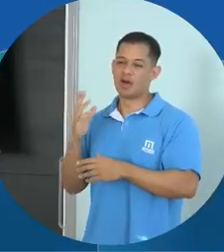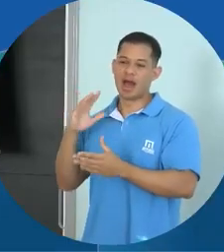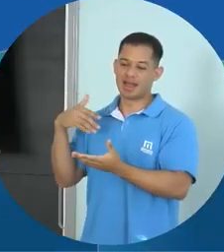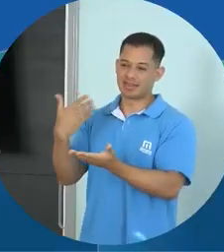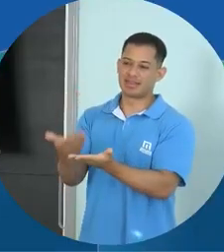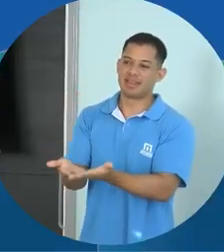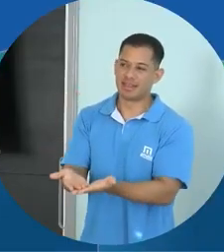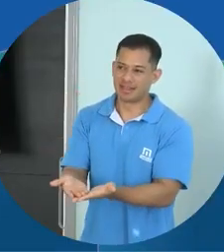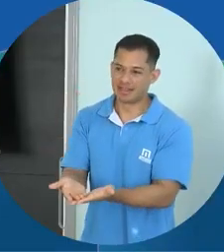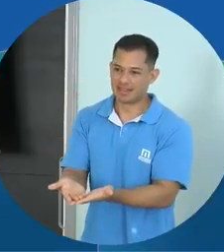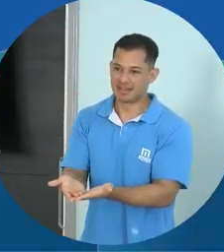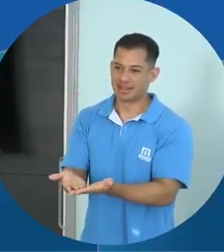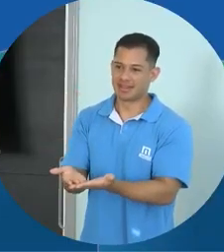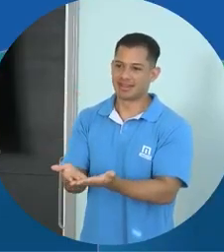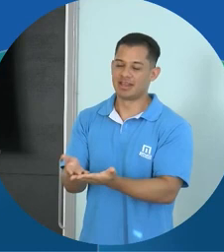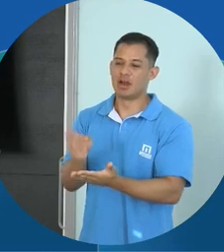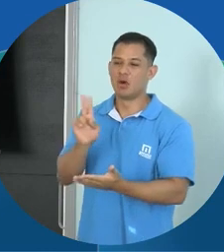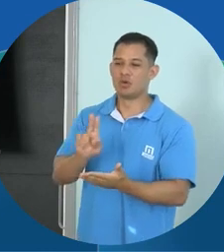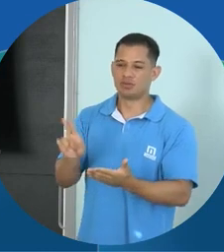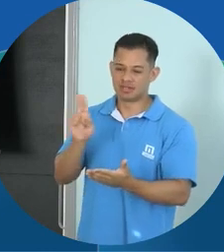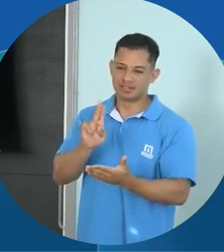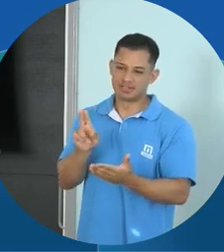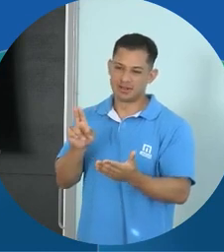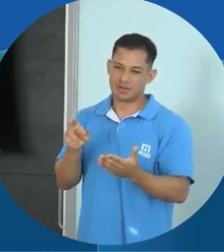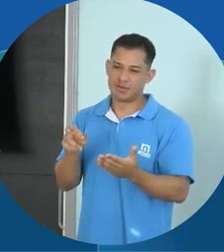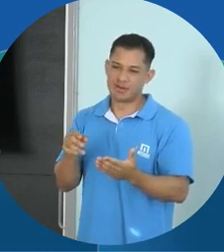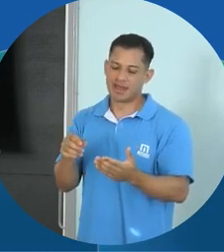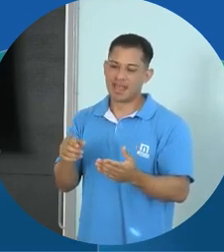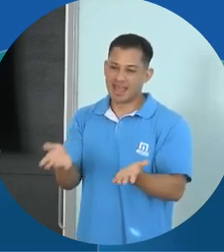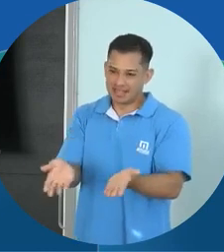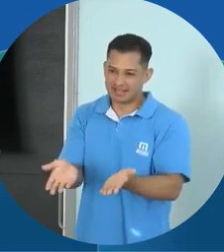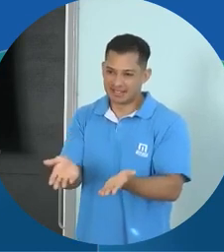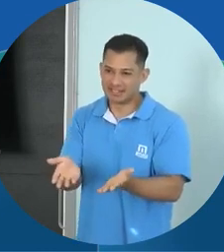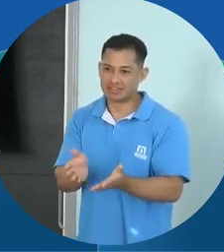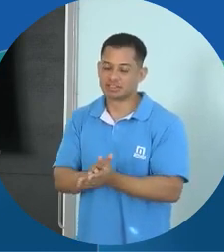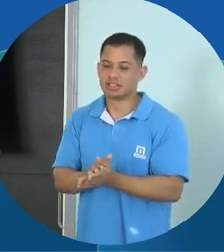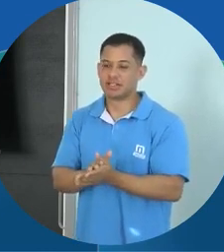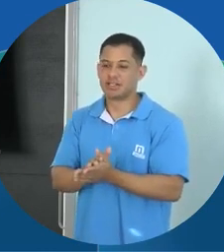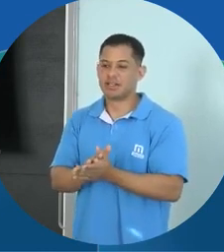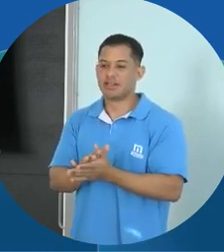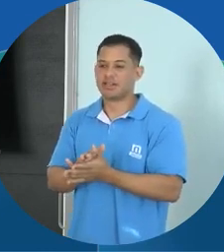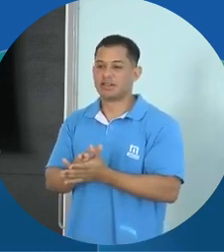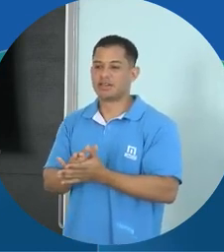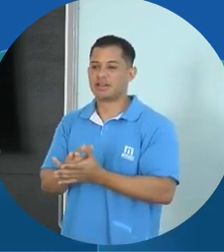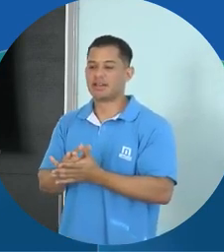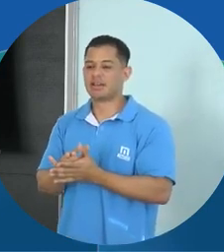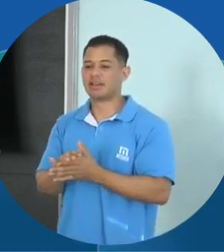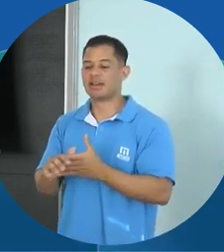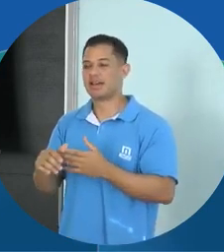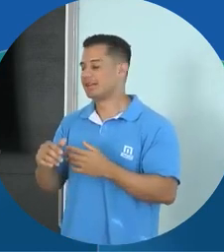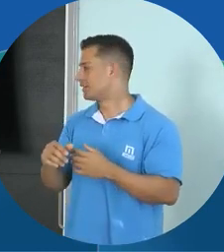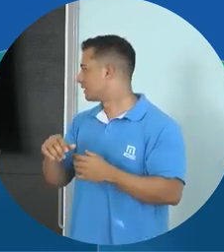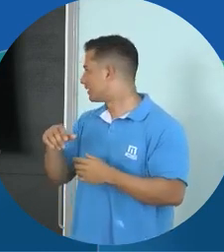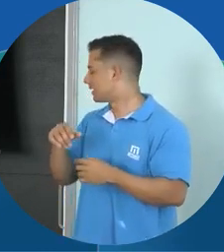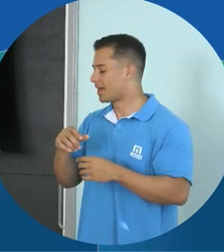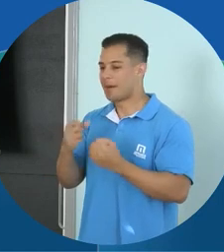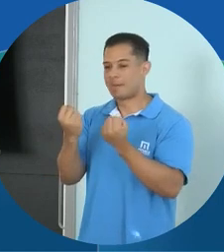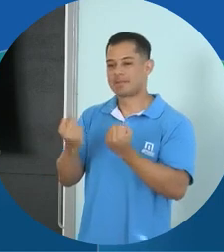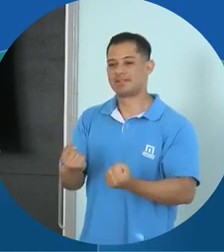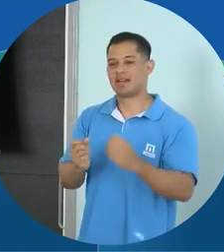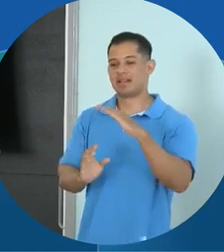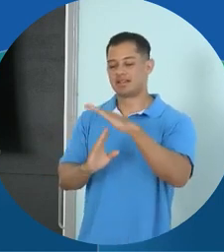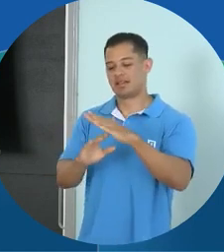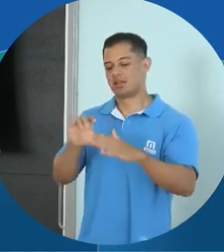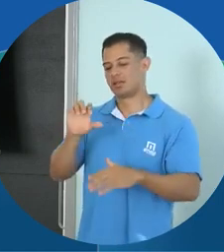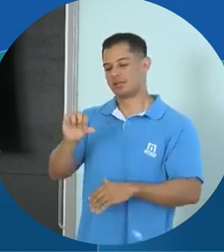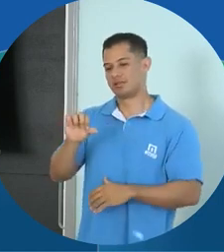até as utilizações mais recentes, ela foi concebida podendo chegar a 900 kN de carga, tração e